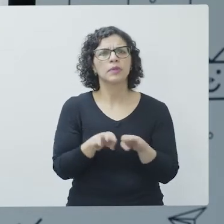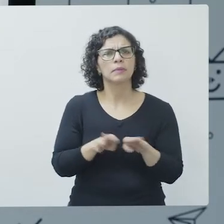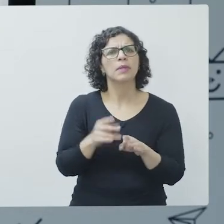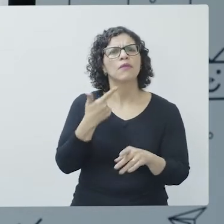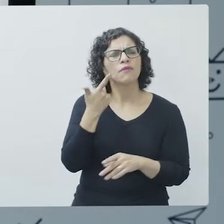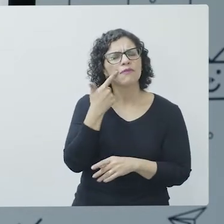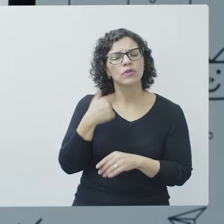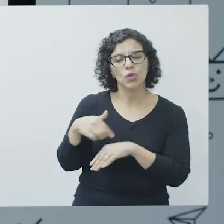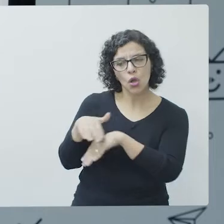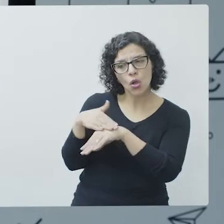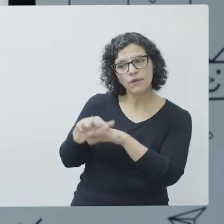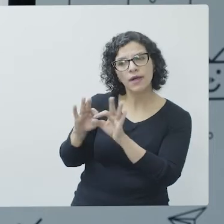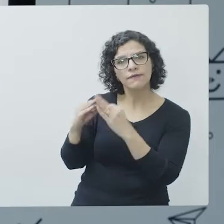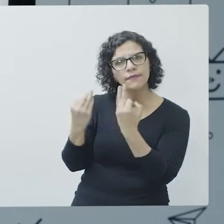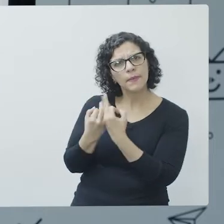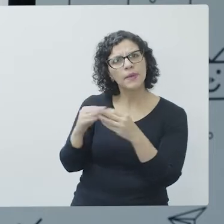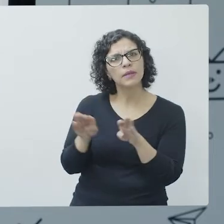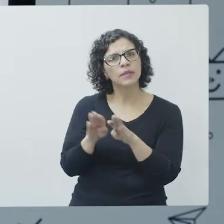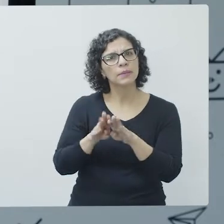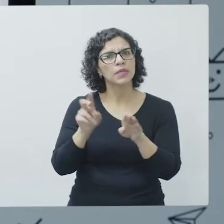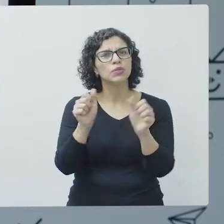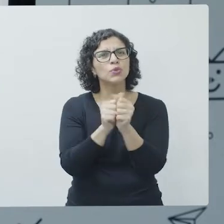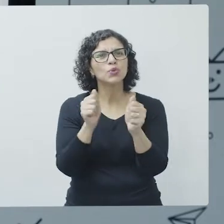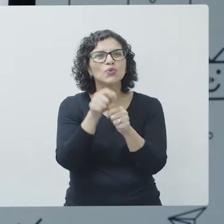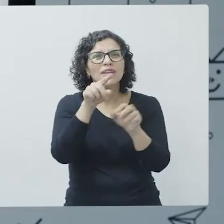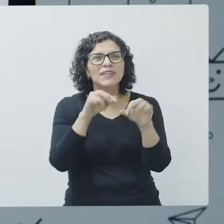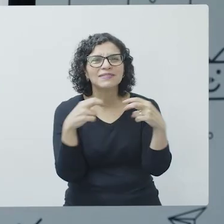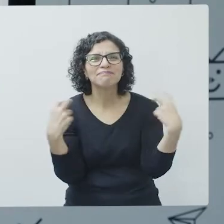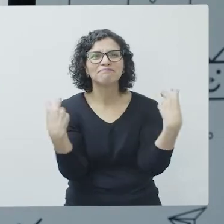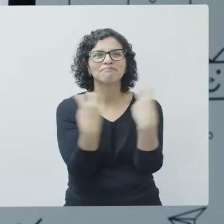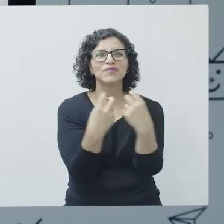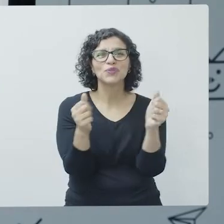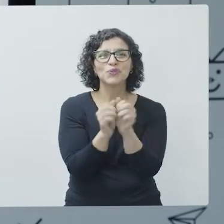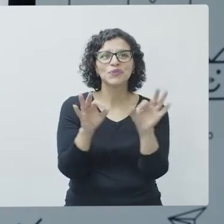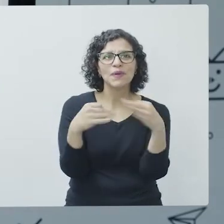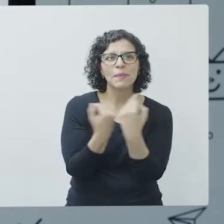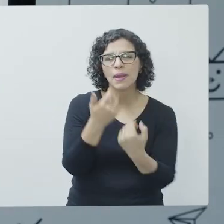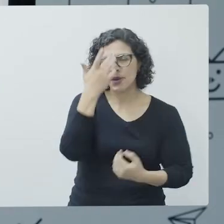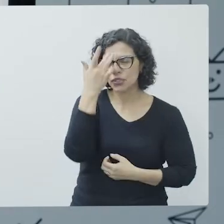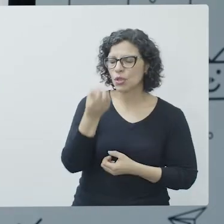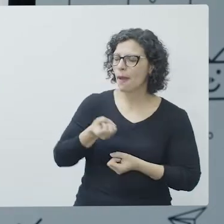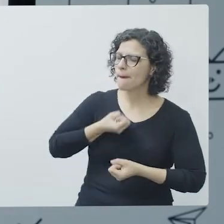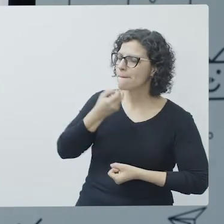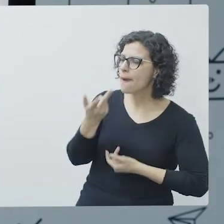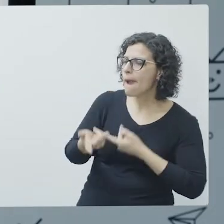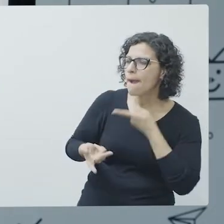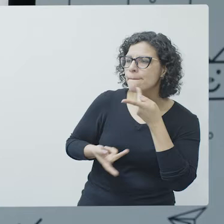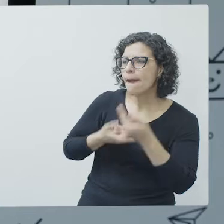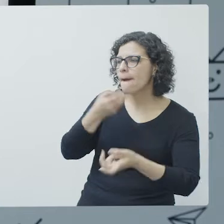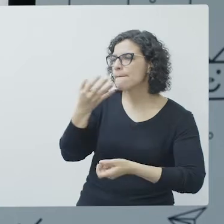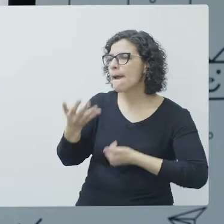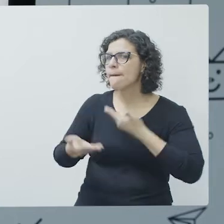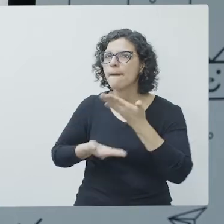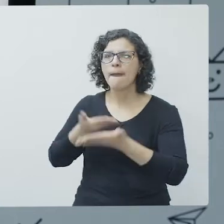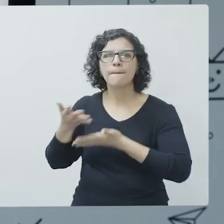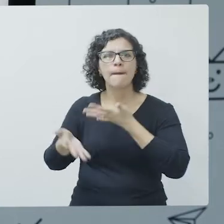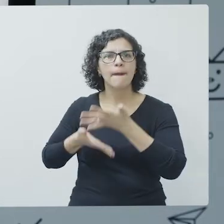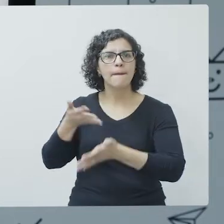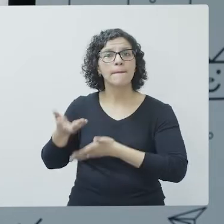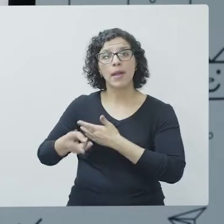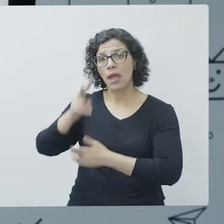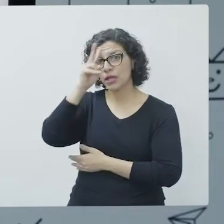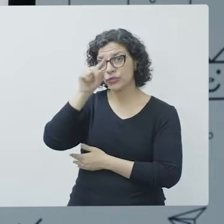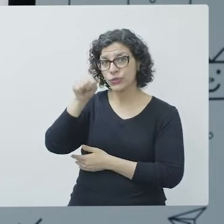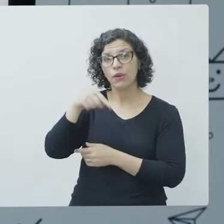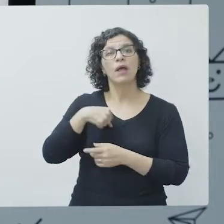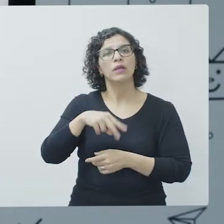em algum momento na conversa familiar, aí na sua roda social, em algum momento alguém começou a contar uma história para vocês. Essa